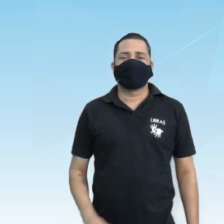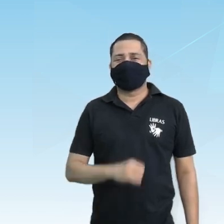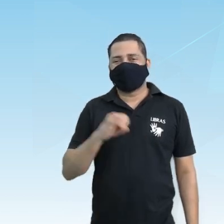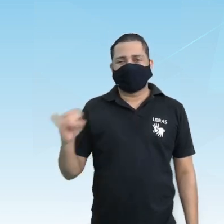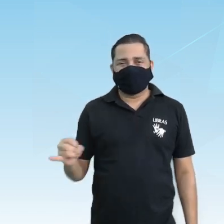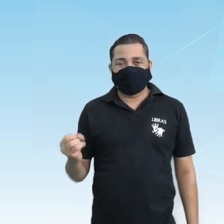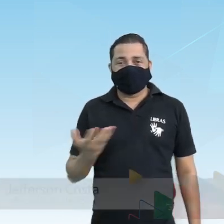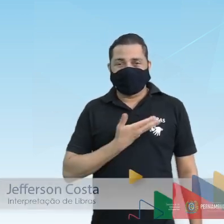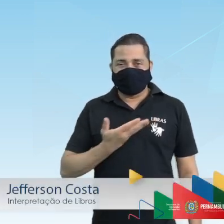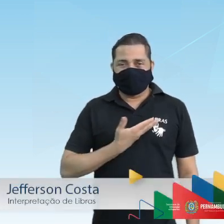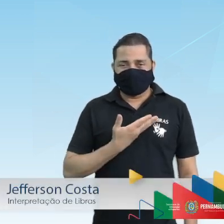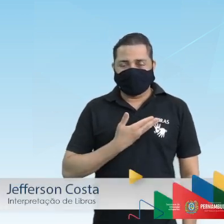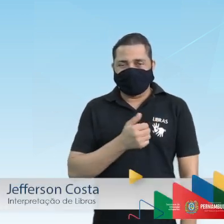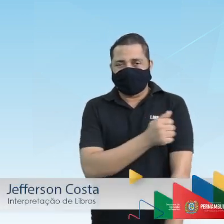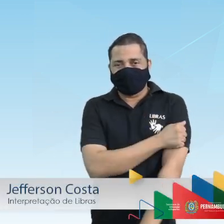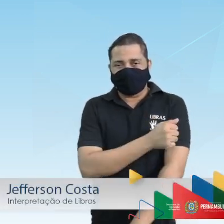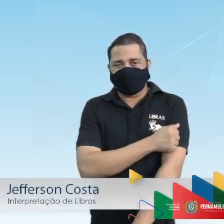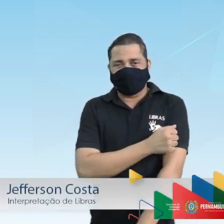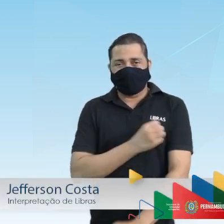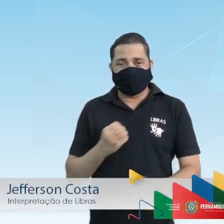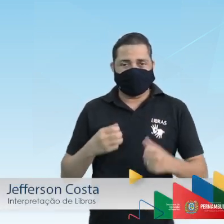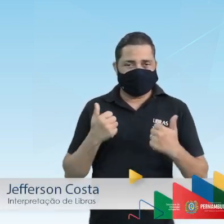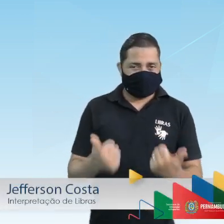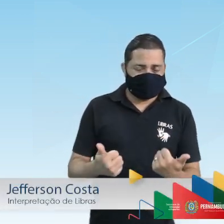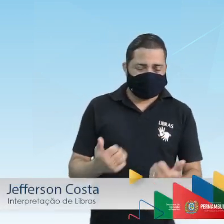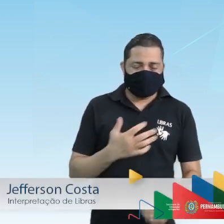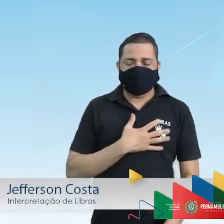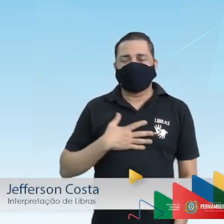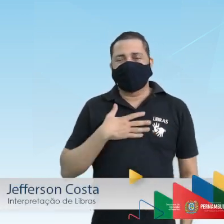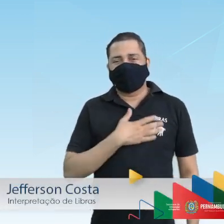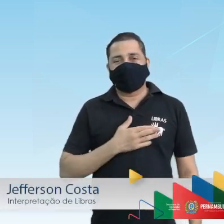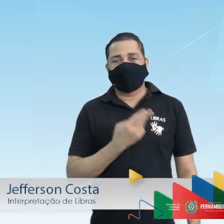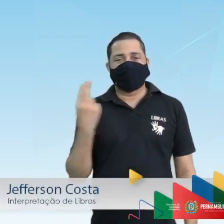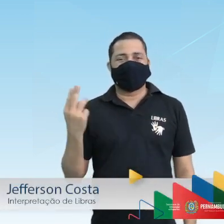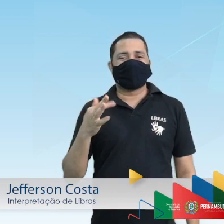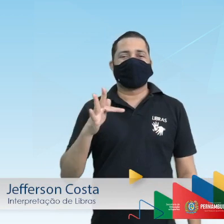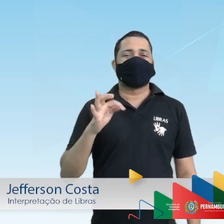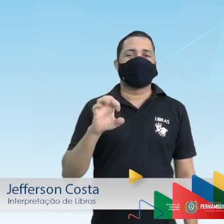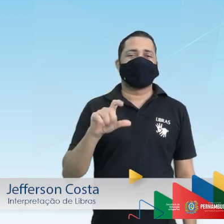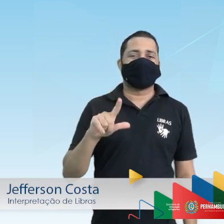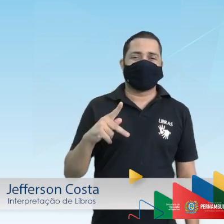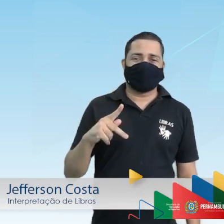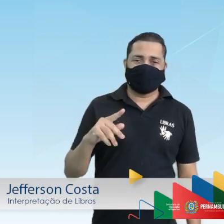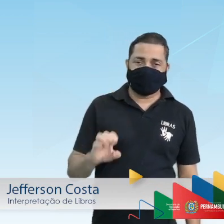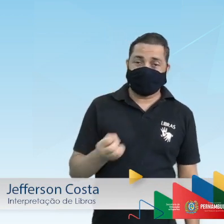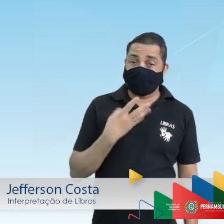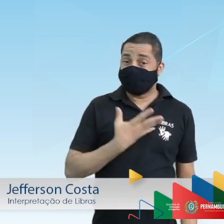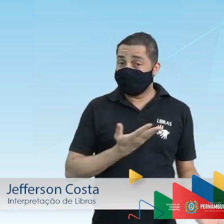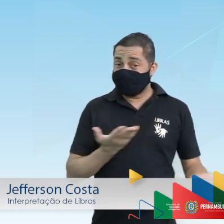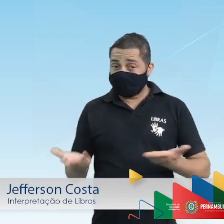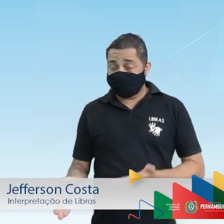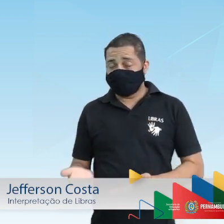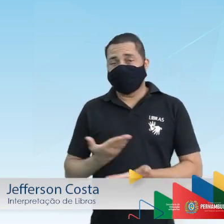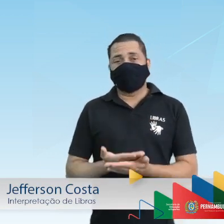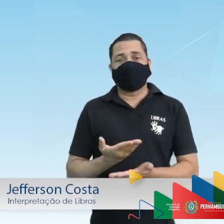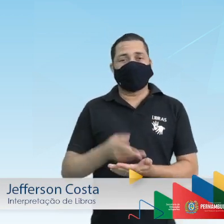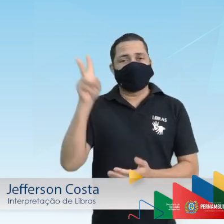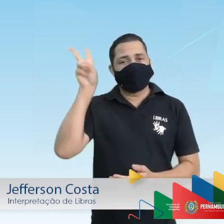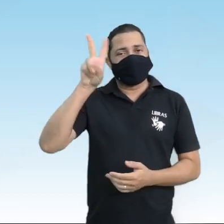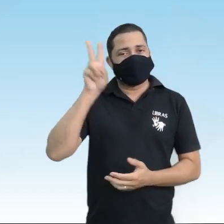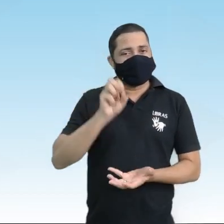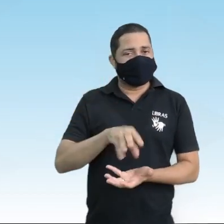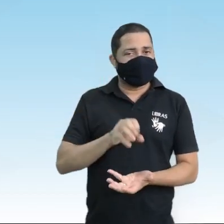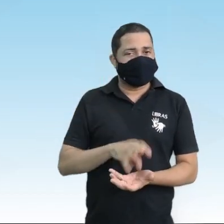Olá, meus queridos estudantes, tudo bem com vocês? Prazer, meu nome é Felipe Lopes, né? E sejam muito bem-vindos à aula de História aqui no EducaPé. E é a